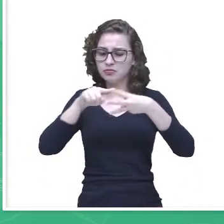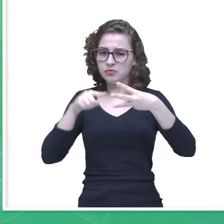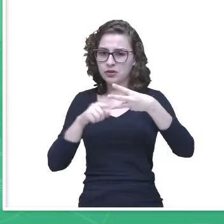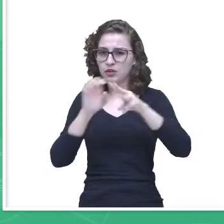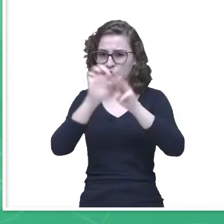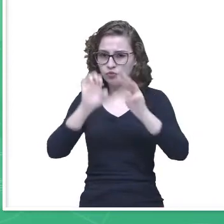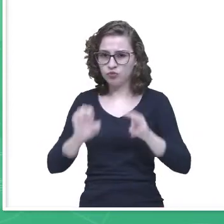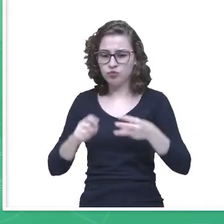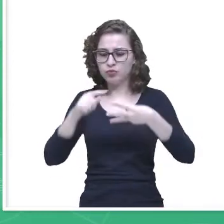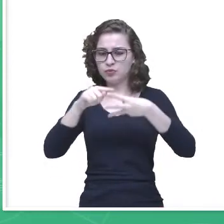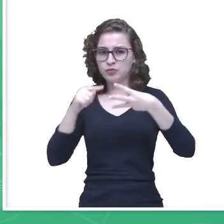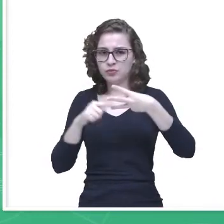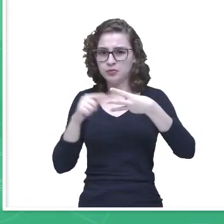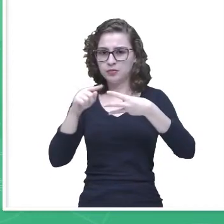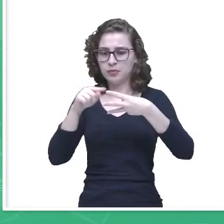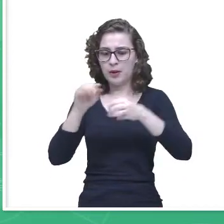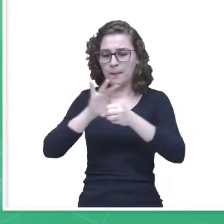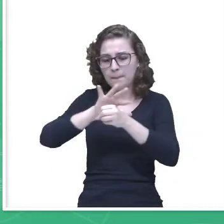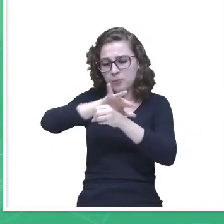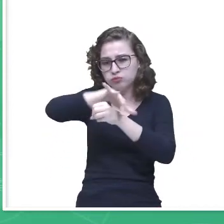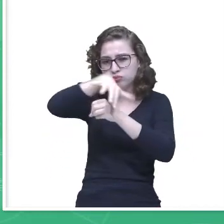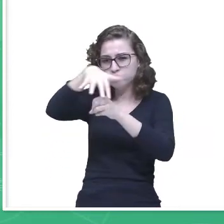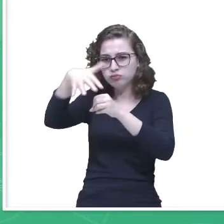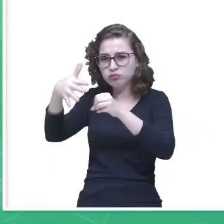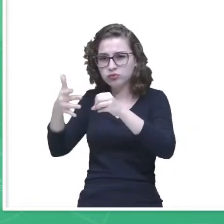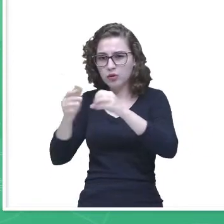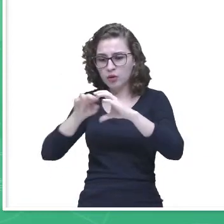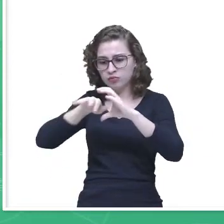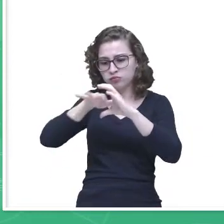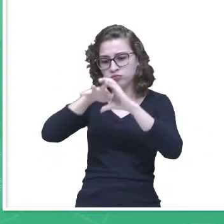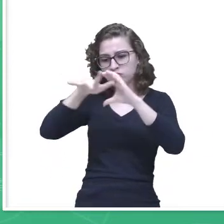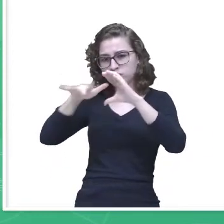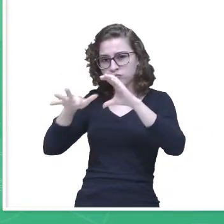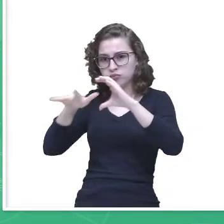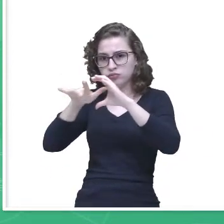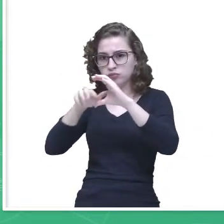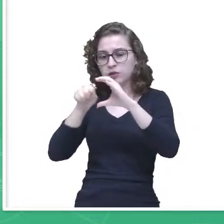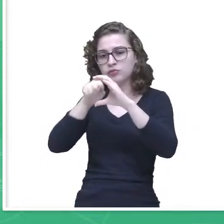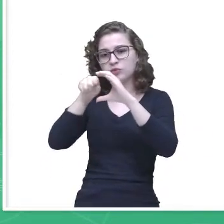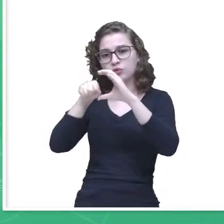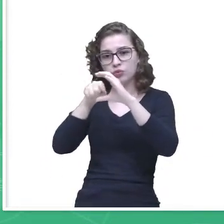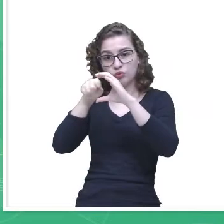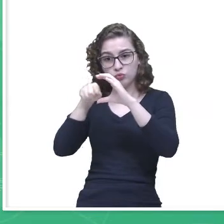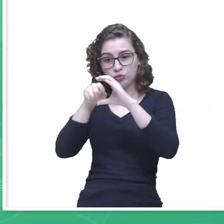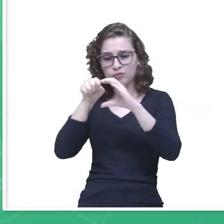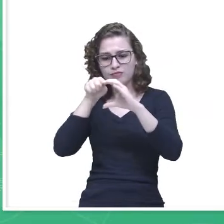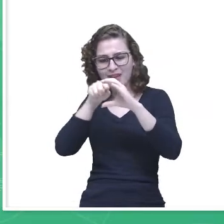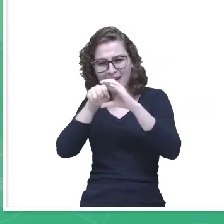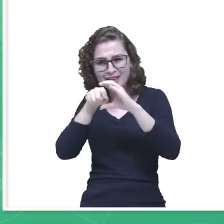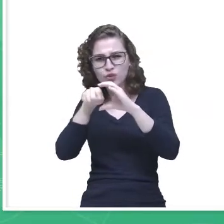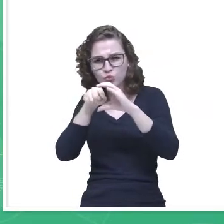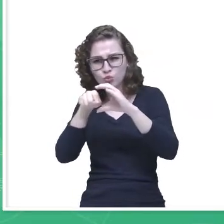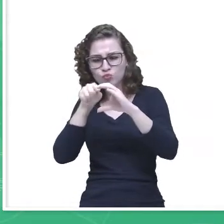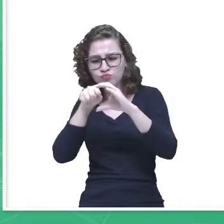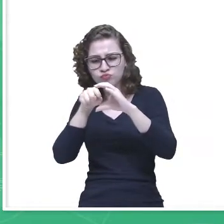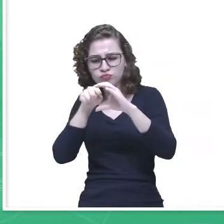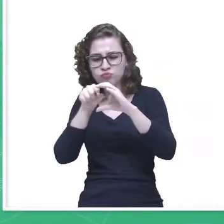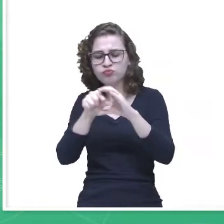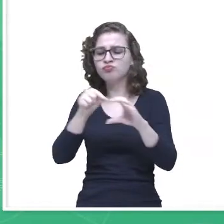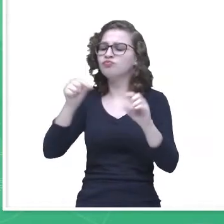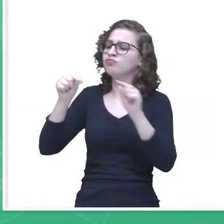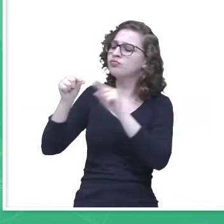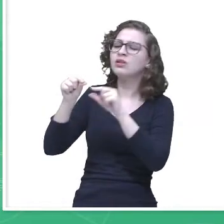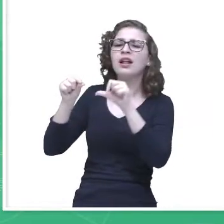né? Membrana plasmática, citoplasma e núcleo. Lá no núcleo da célula, nós vamos